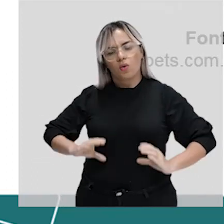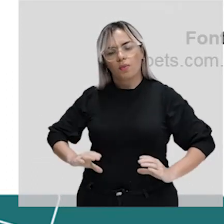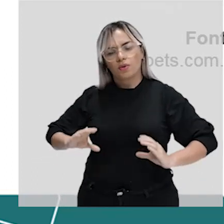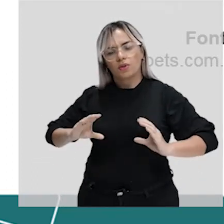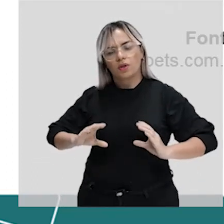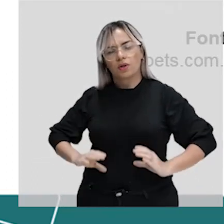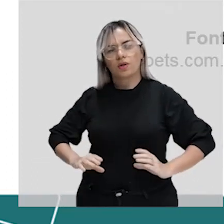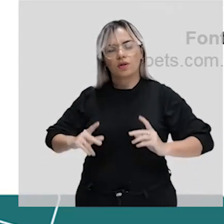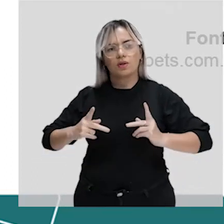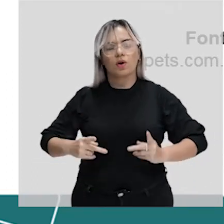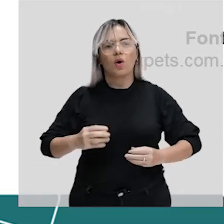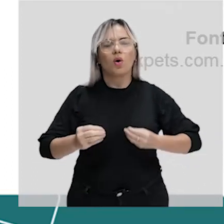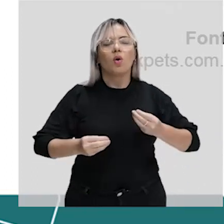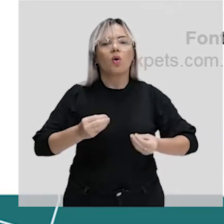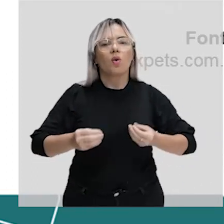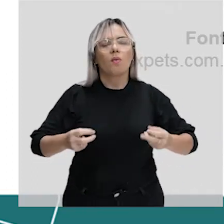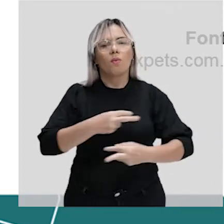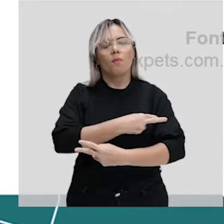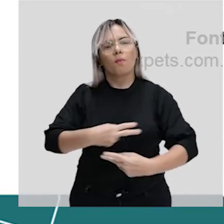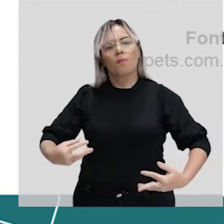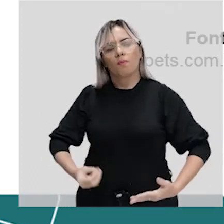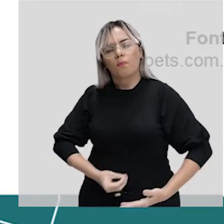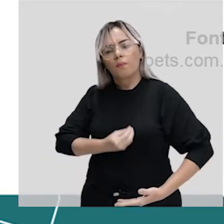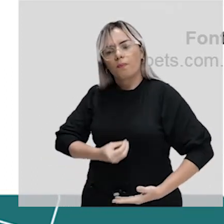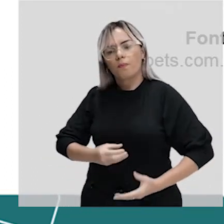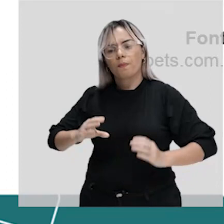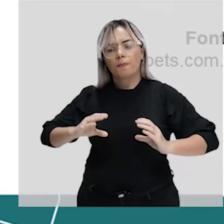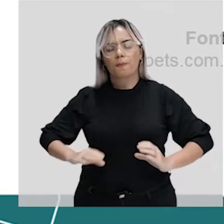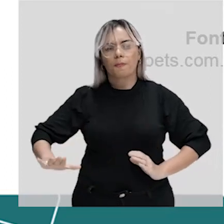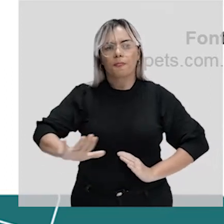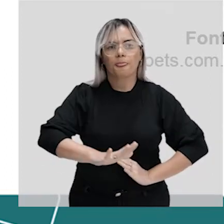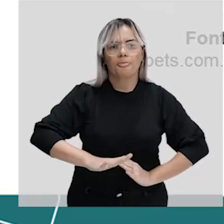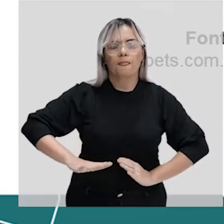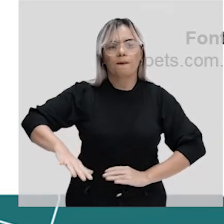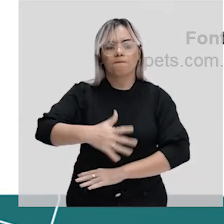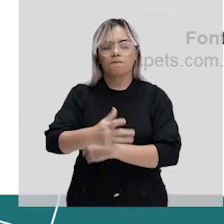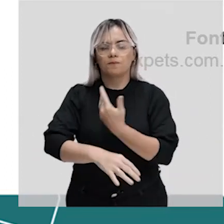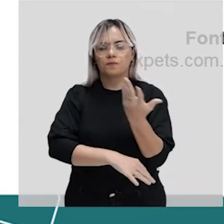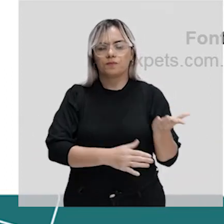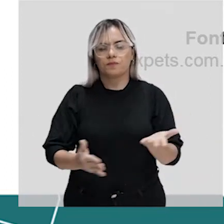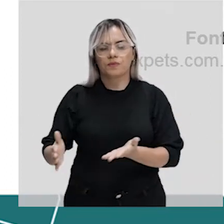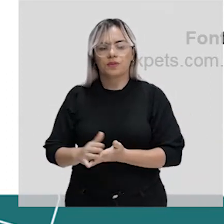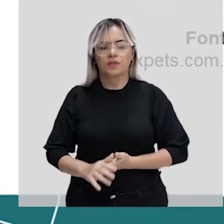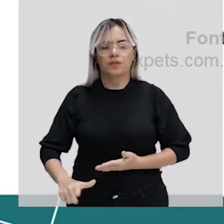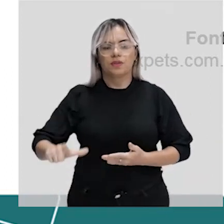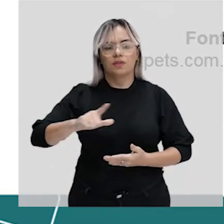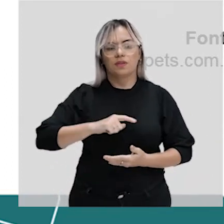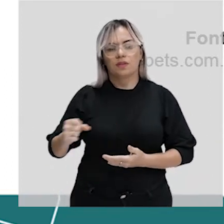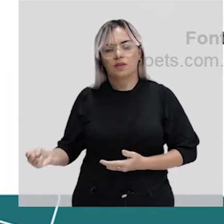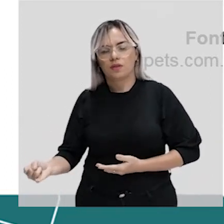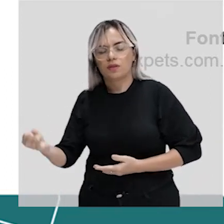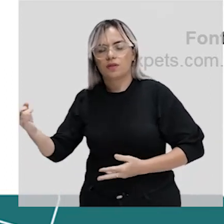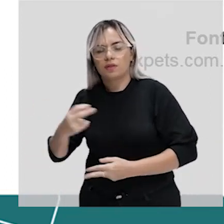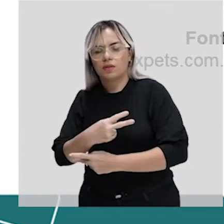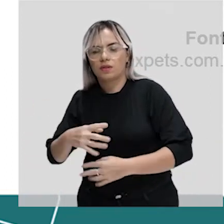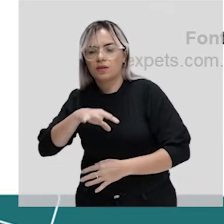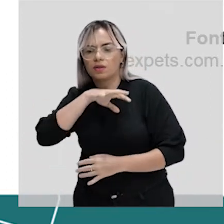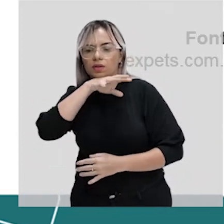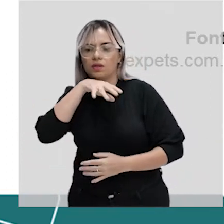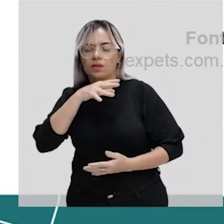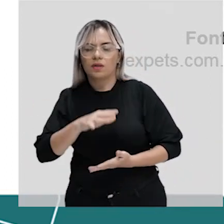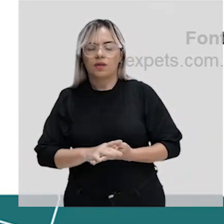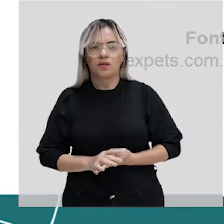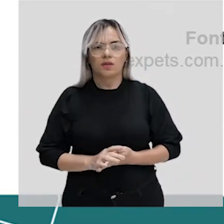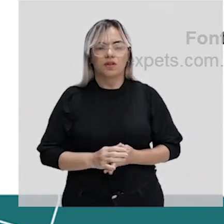como esses indivíduos eles vão se comportar. Tem importância óbvia nos animais nos quais ocorrem exibições de